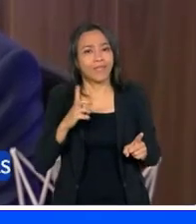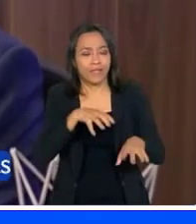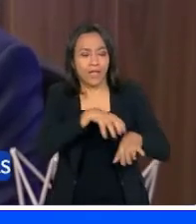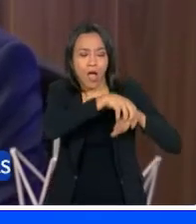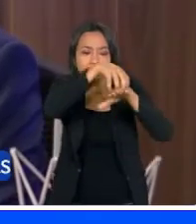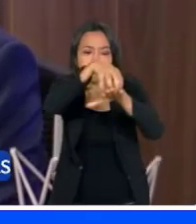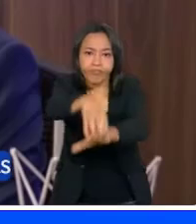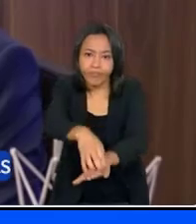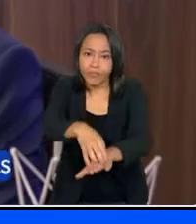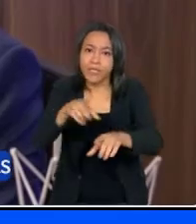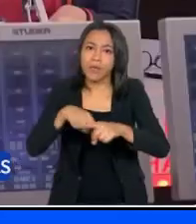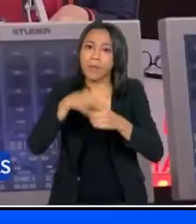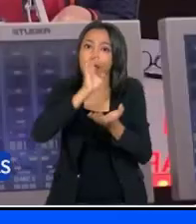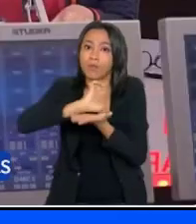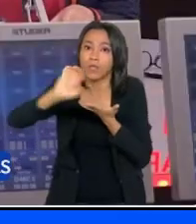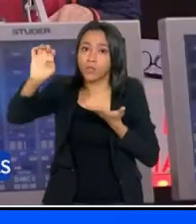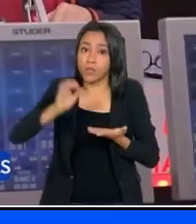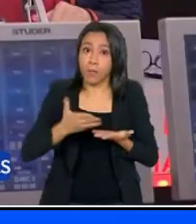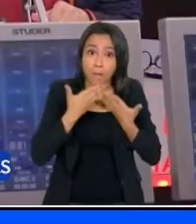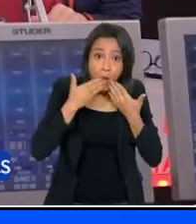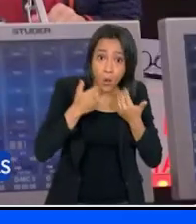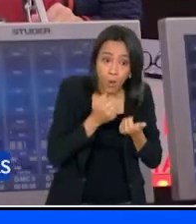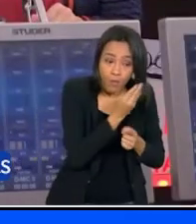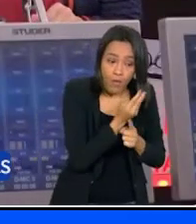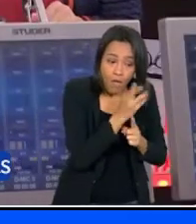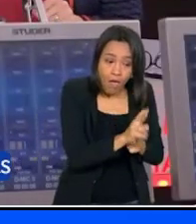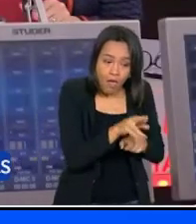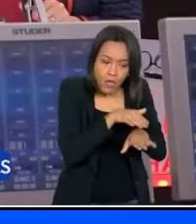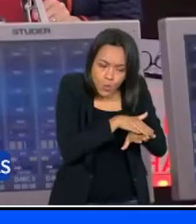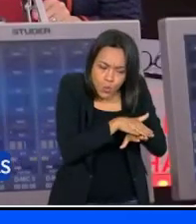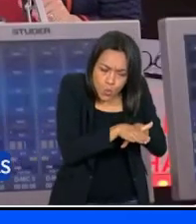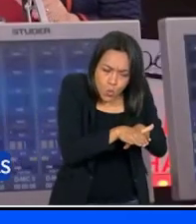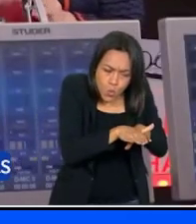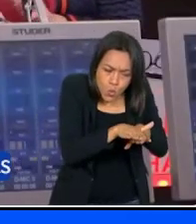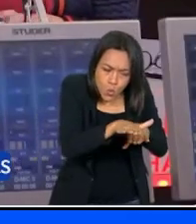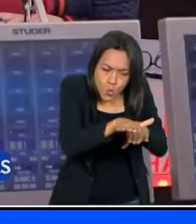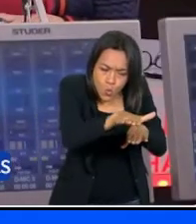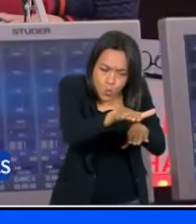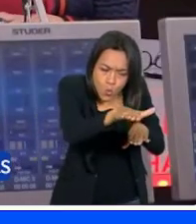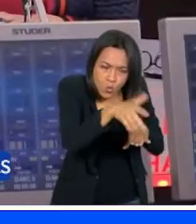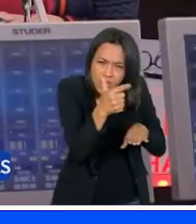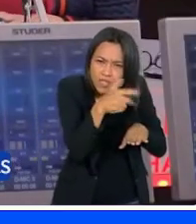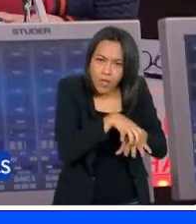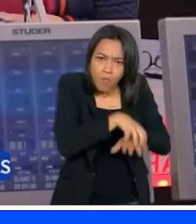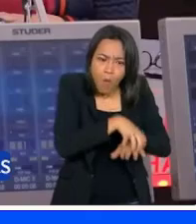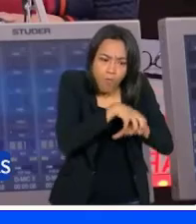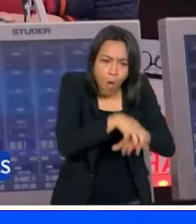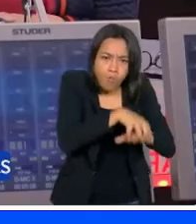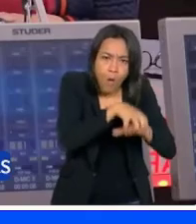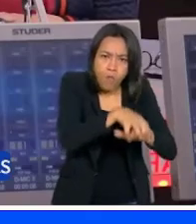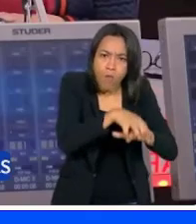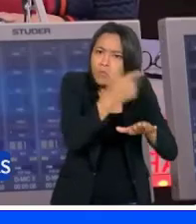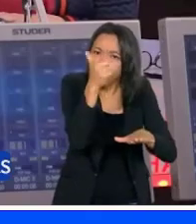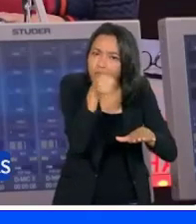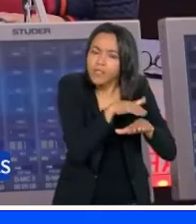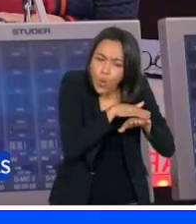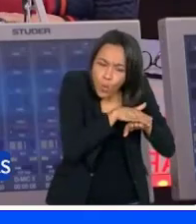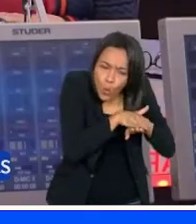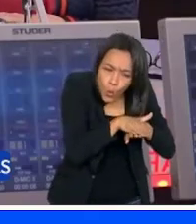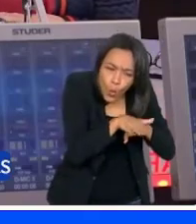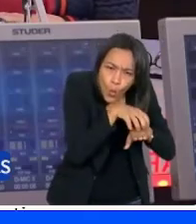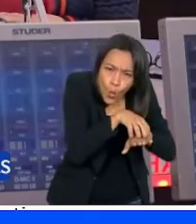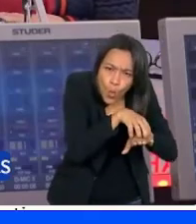exportações. Quanto melhor a qualidade da rodovia, menor, em tese, o custo de transporte, que é um custo